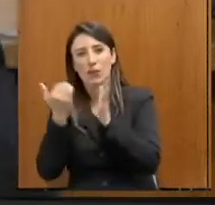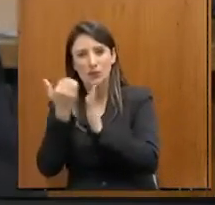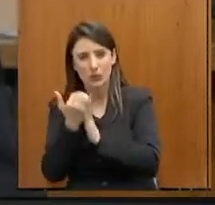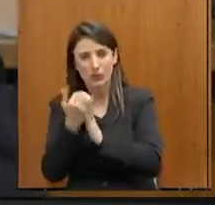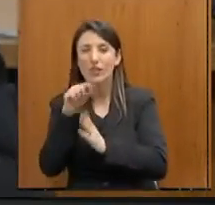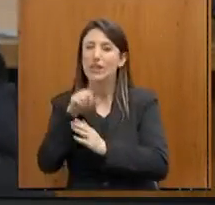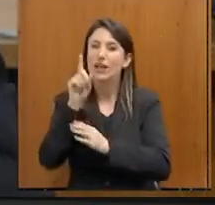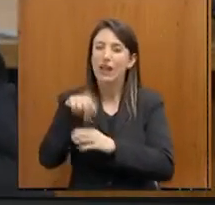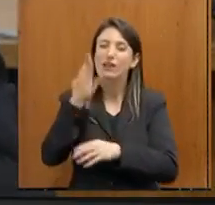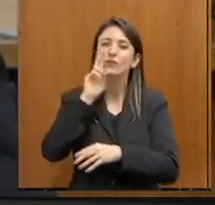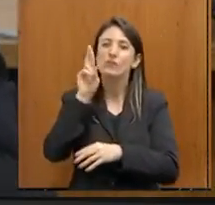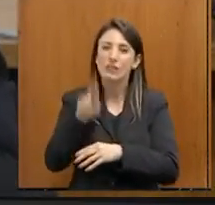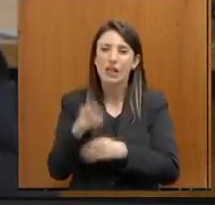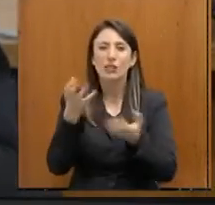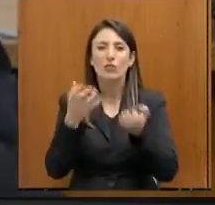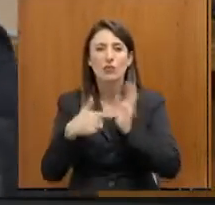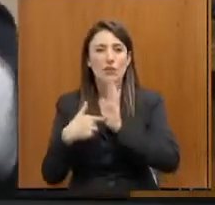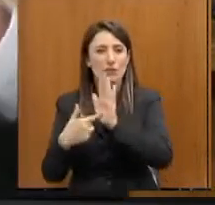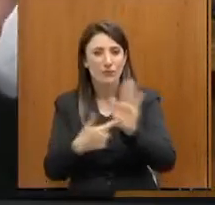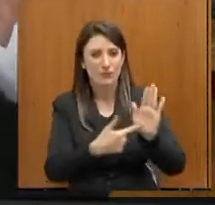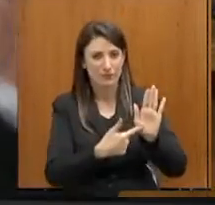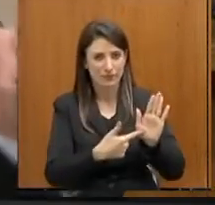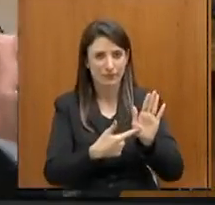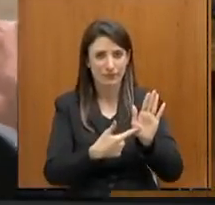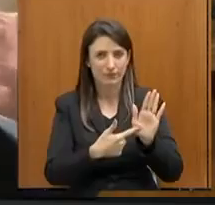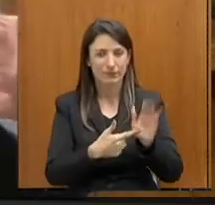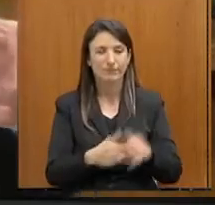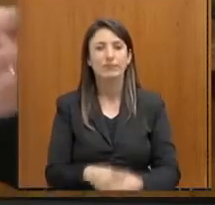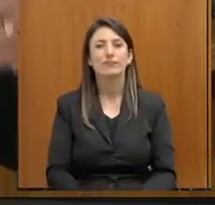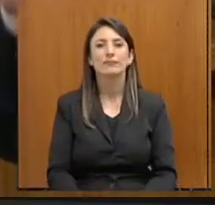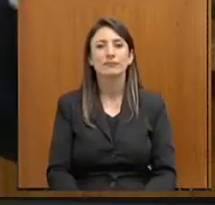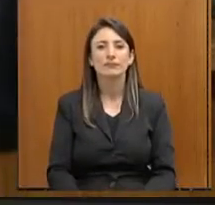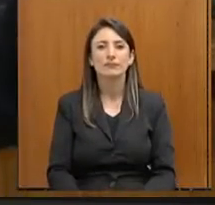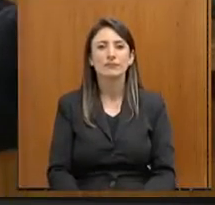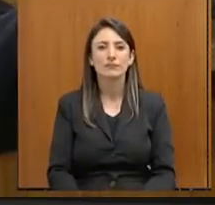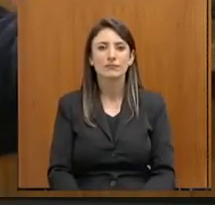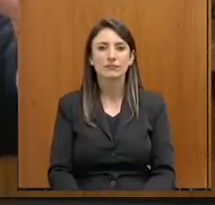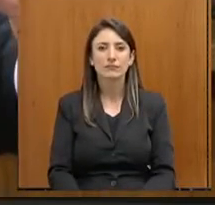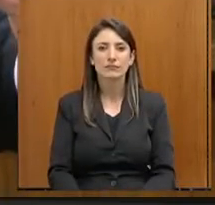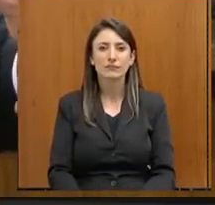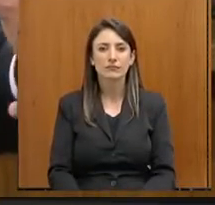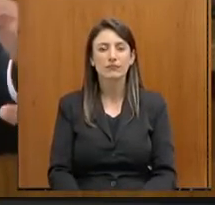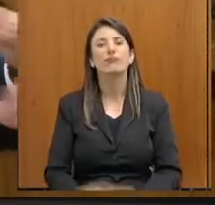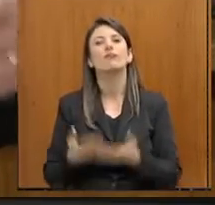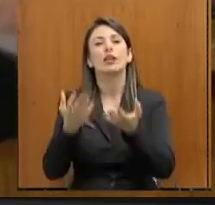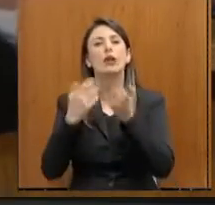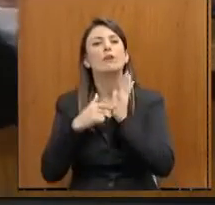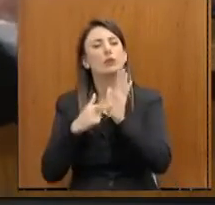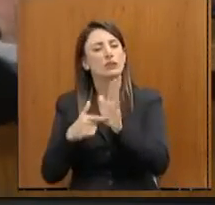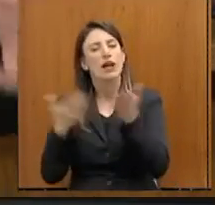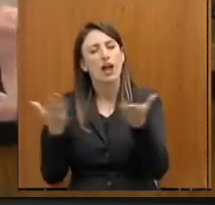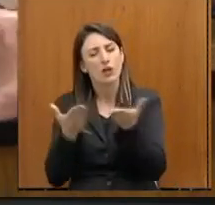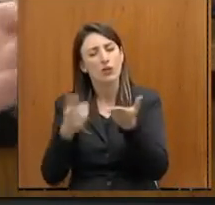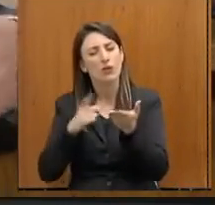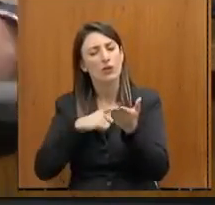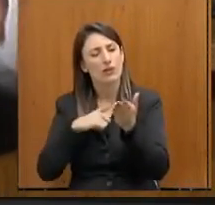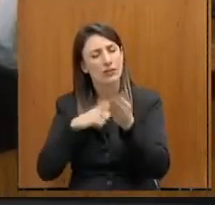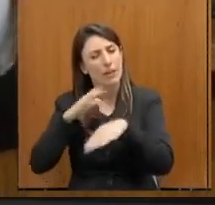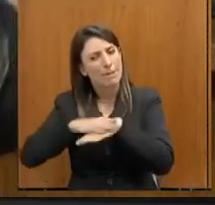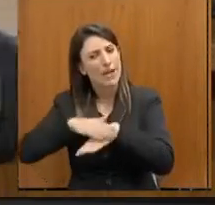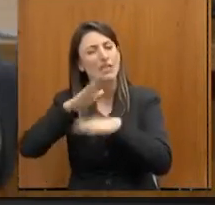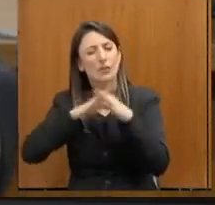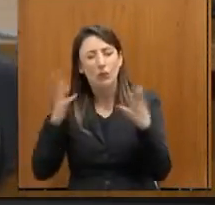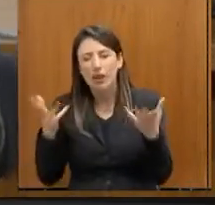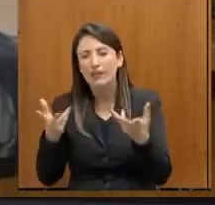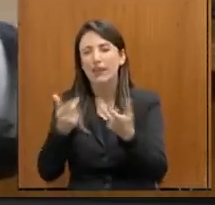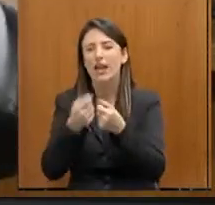resultados que a gente gostaria de destacar se por um lado mais qualidade medido pelo deque